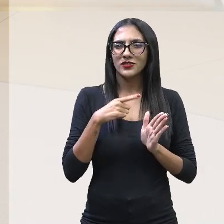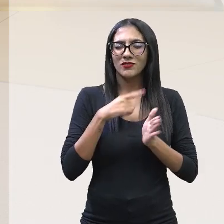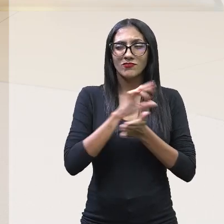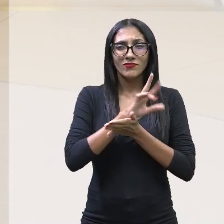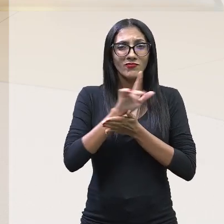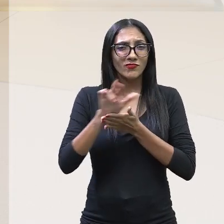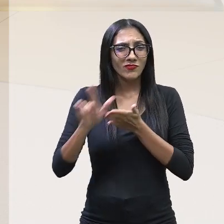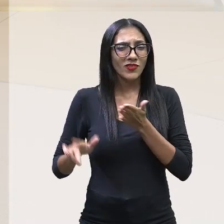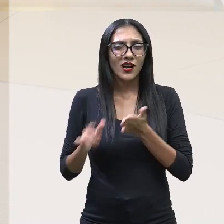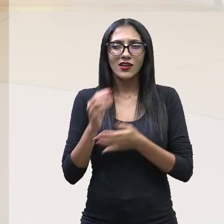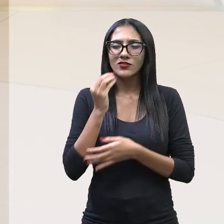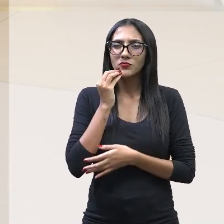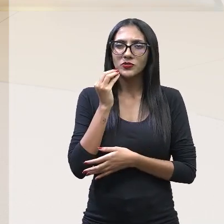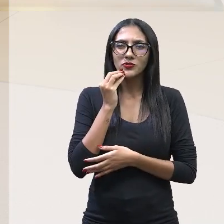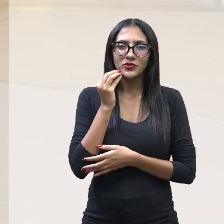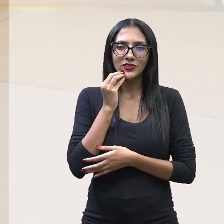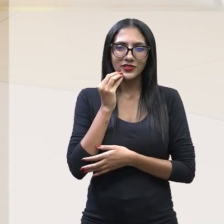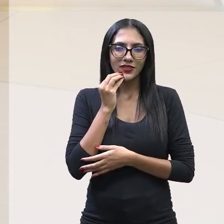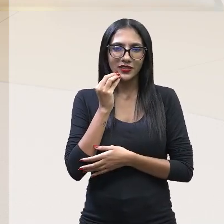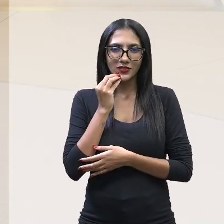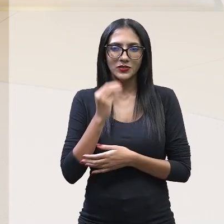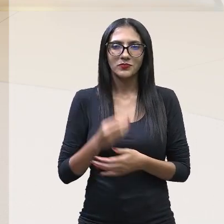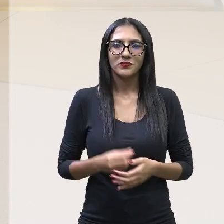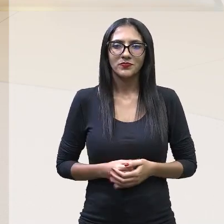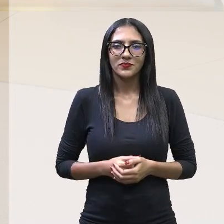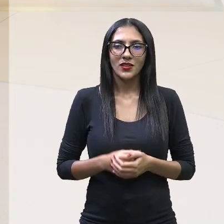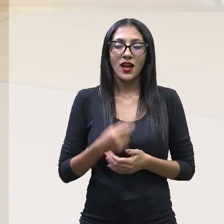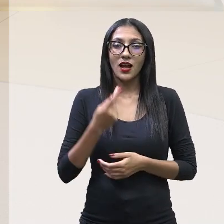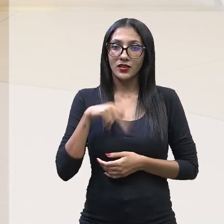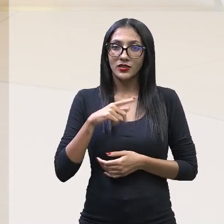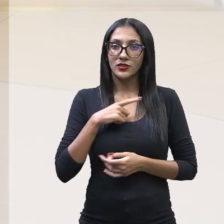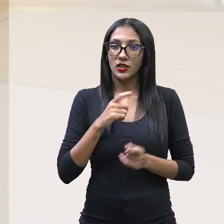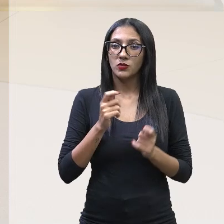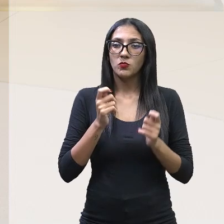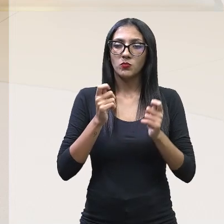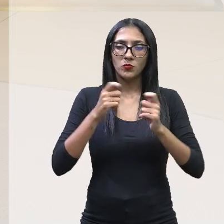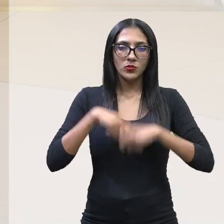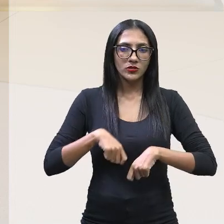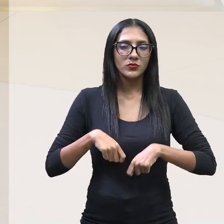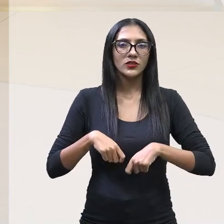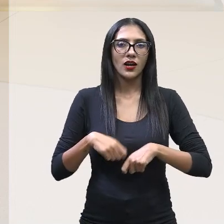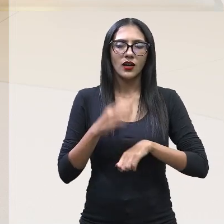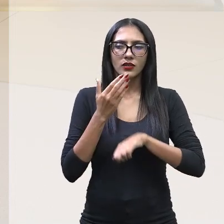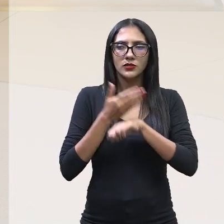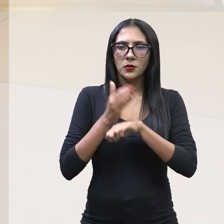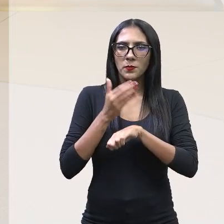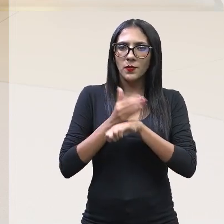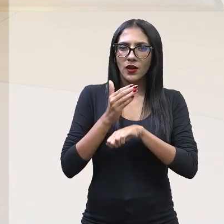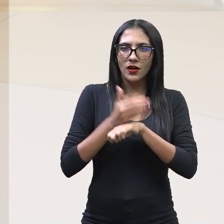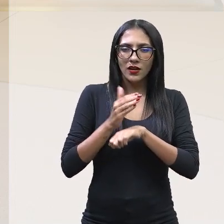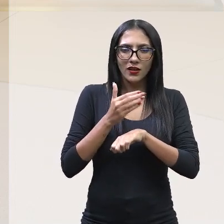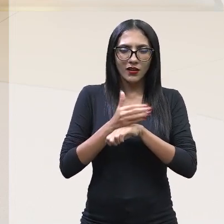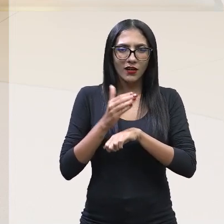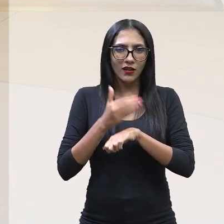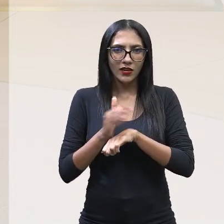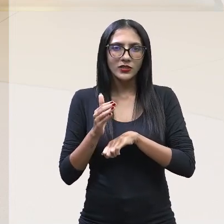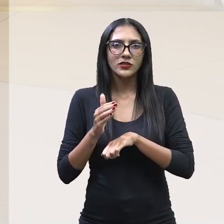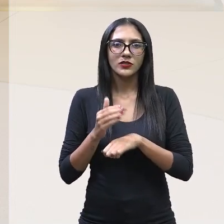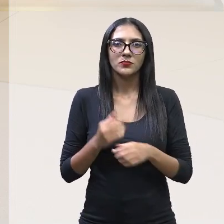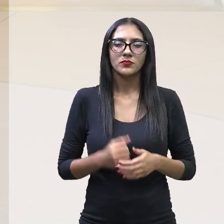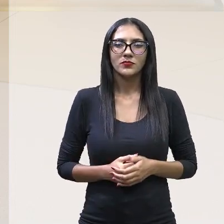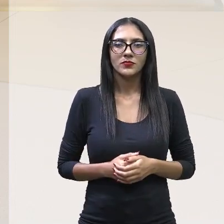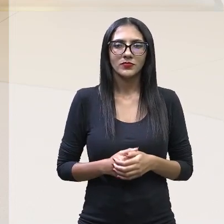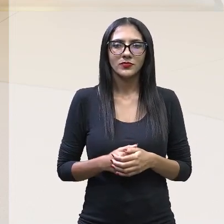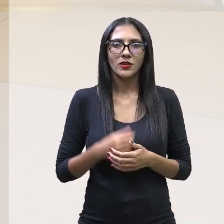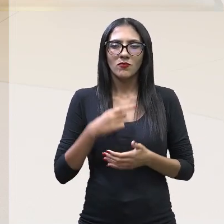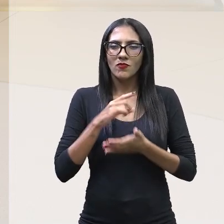várias ocupações que quem vive aqui na Amazônia pode exercer, né? Pode praticar, pode fazer, pode se preparar para